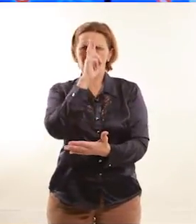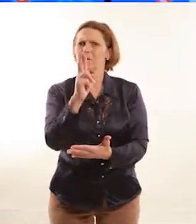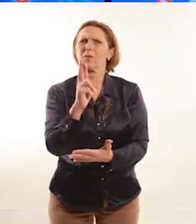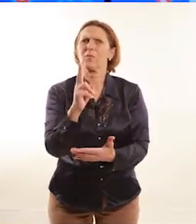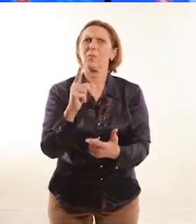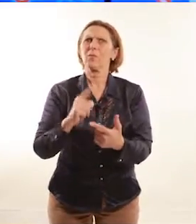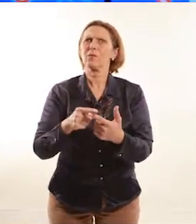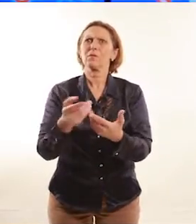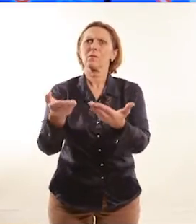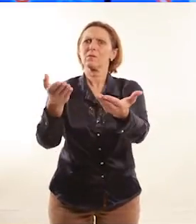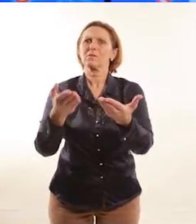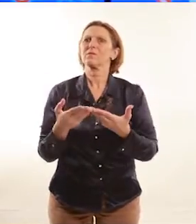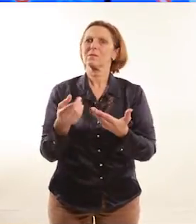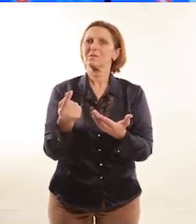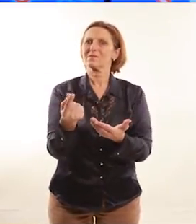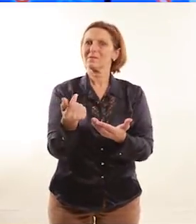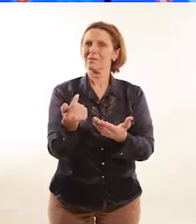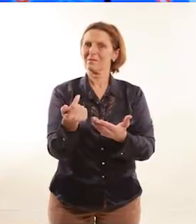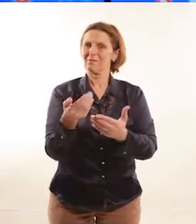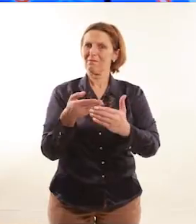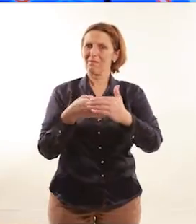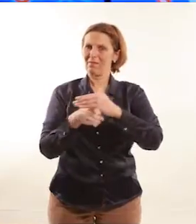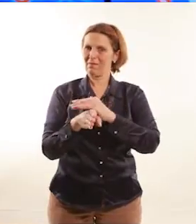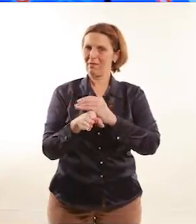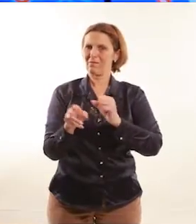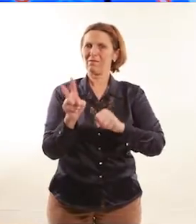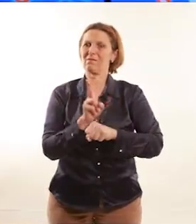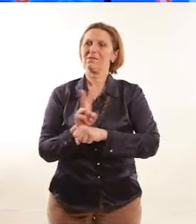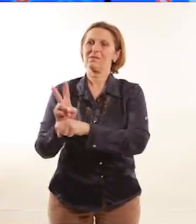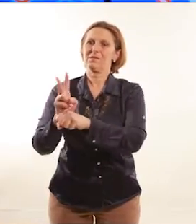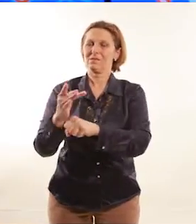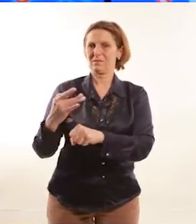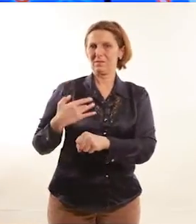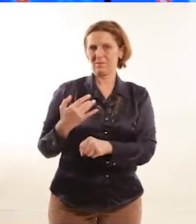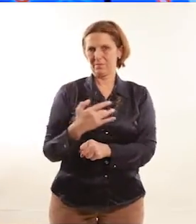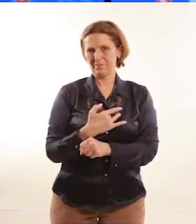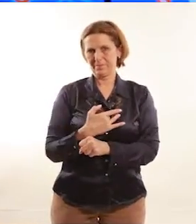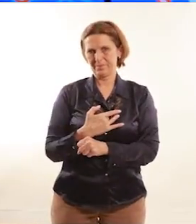eu não recebo mais recurso dentro do componente de vigilância em saúde.